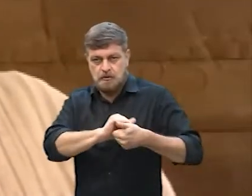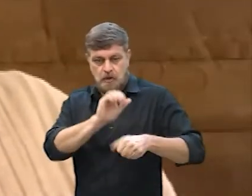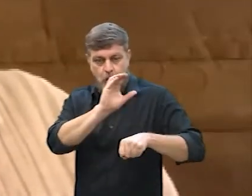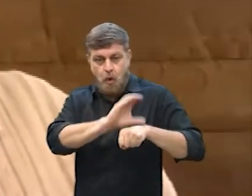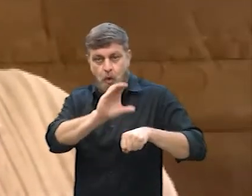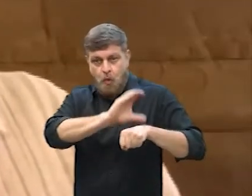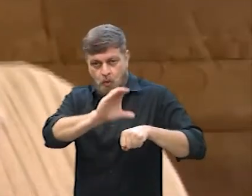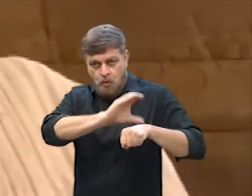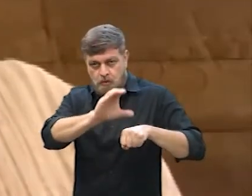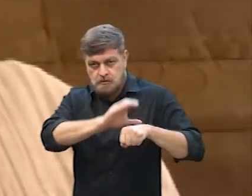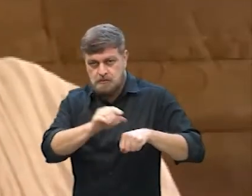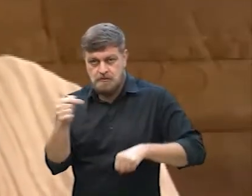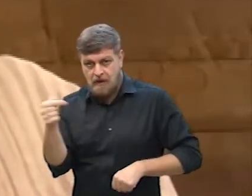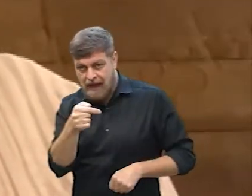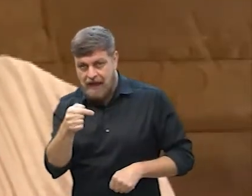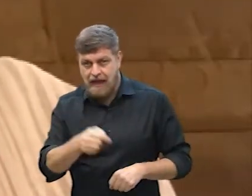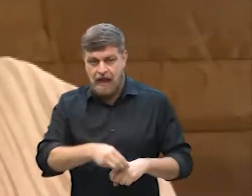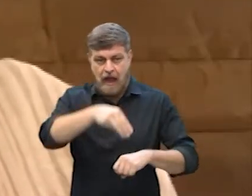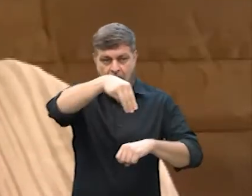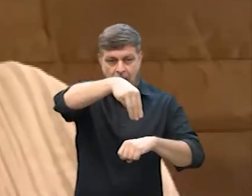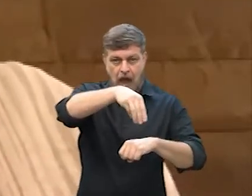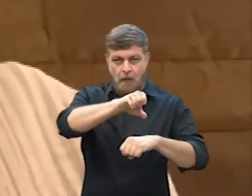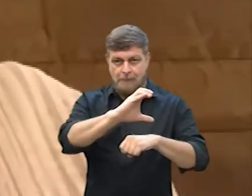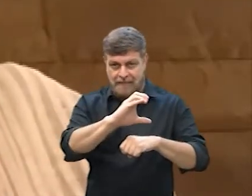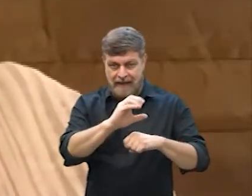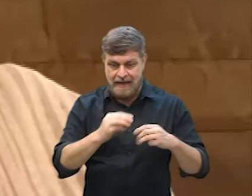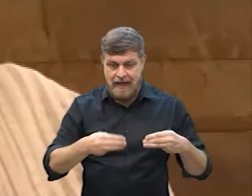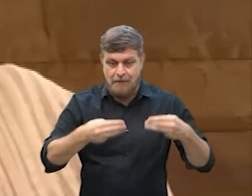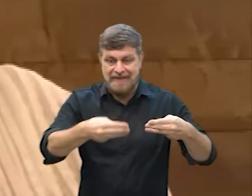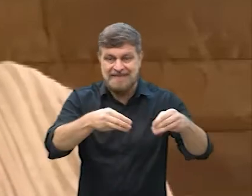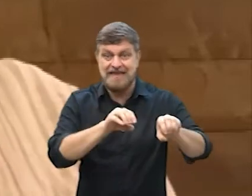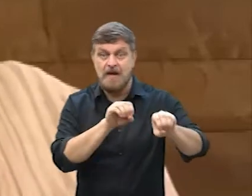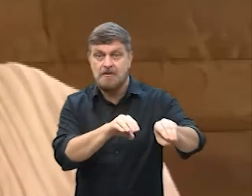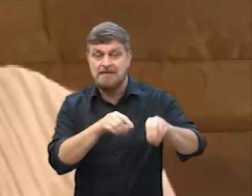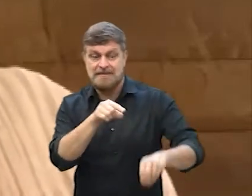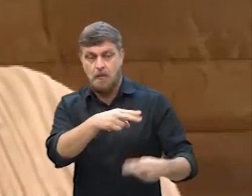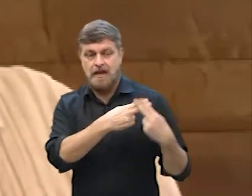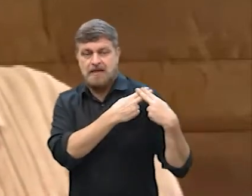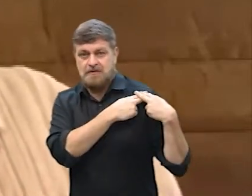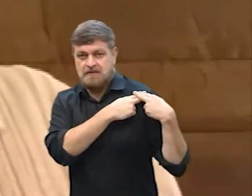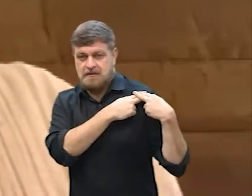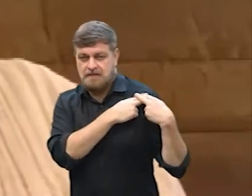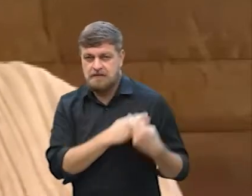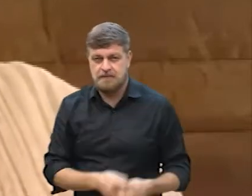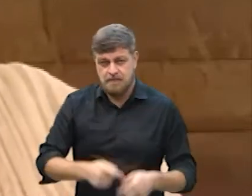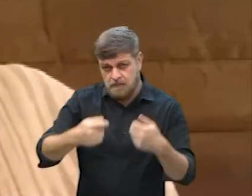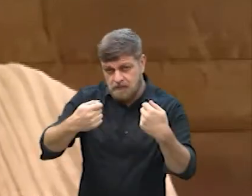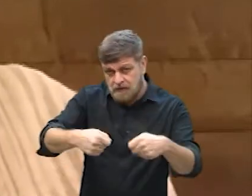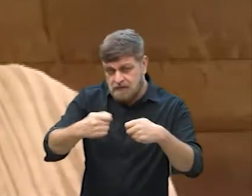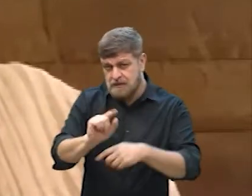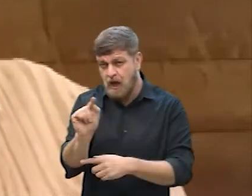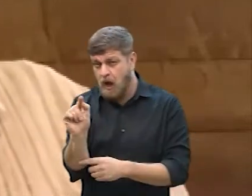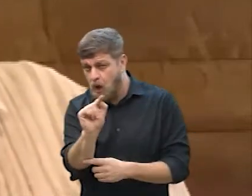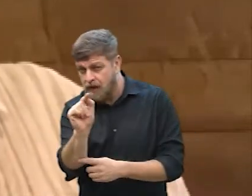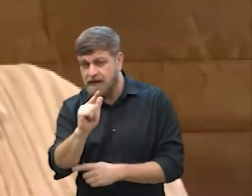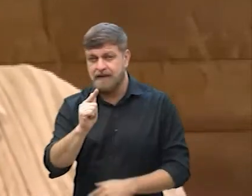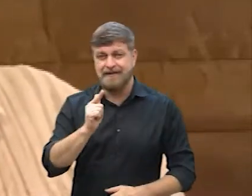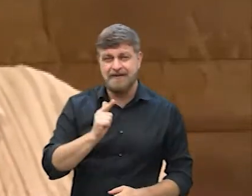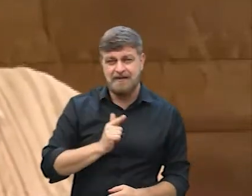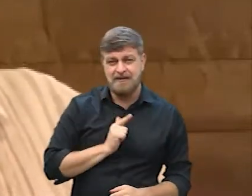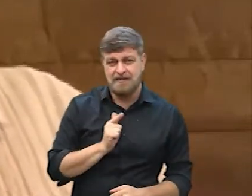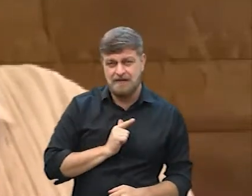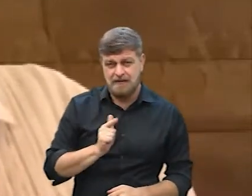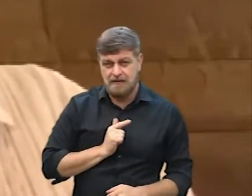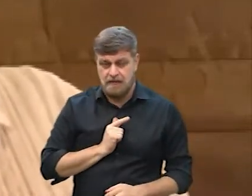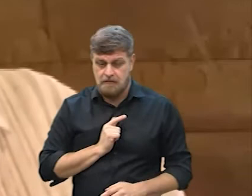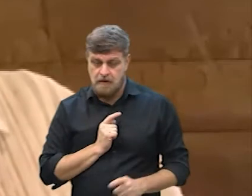são oferecidos é o MEC, é o nosso Ministério da Educação. Então, o que é preciso? Que haja